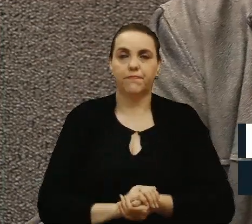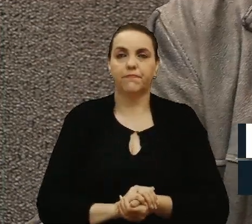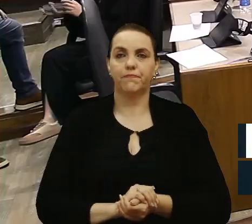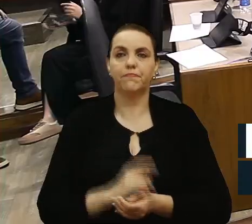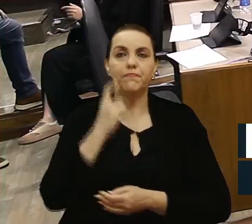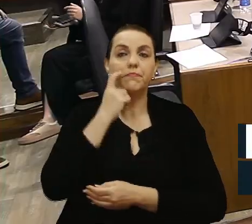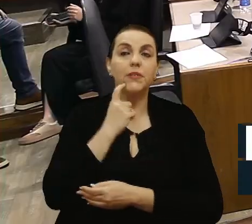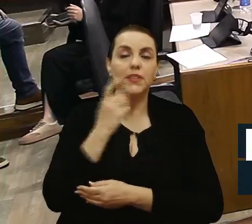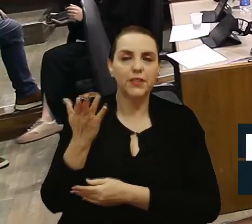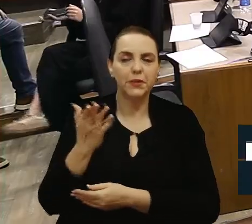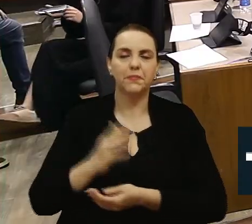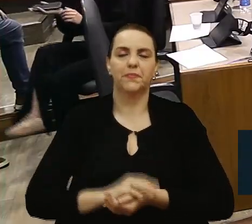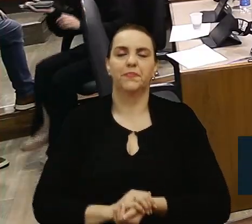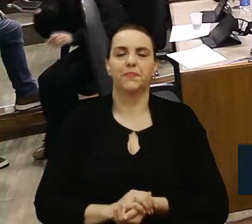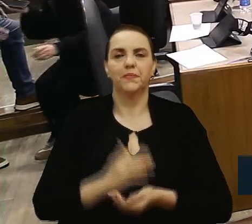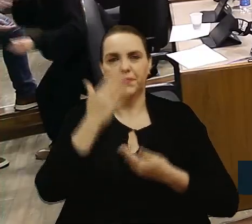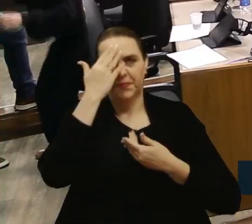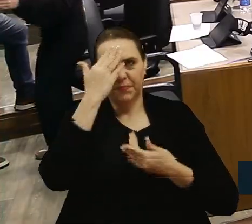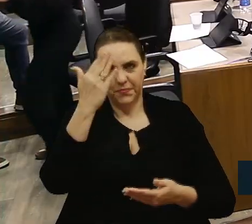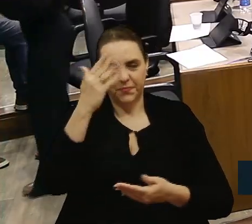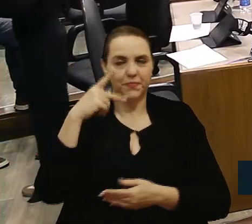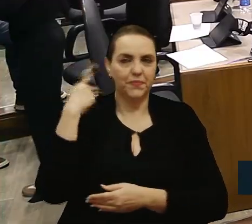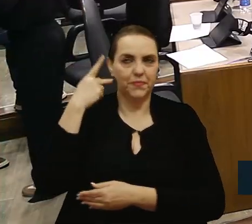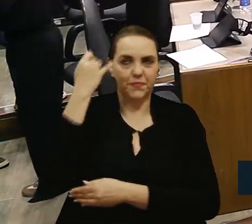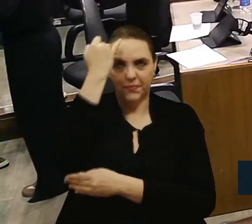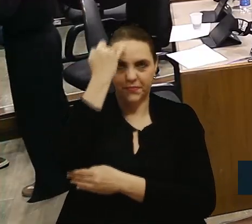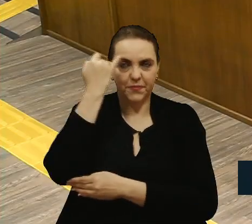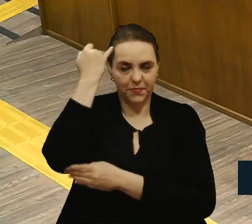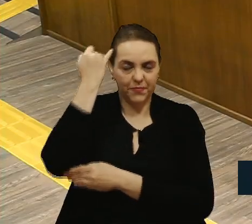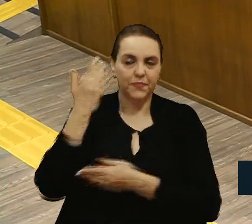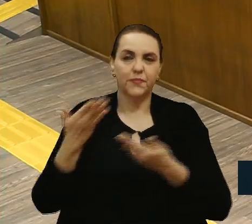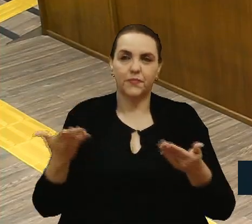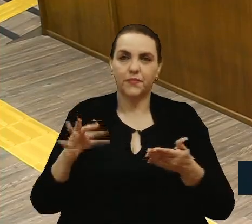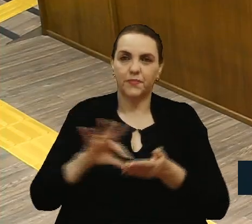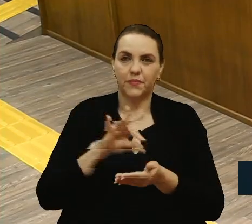Wagner Petrini. Obrigado, vereador Zé D'Ambrós. Declaro abertas as inscrições para discussão.